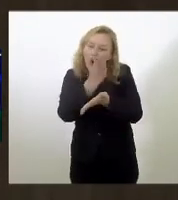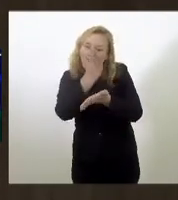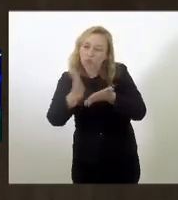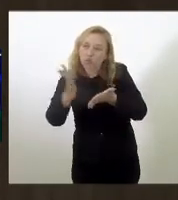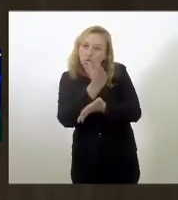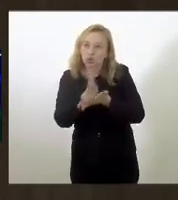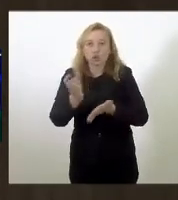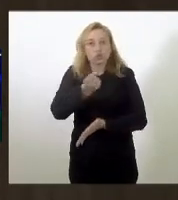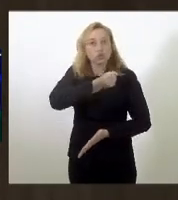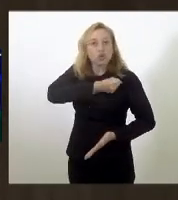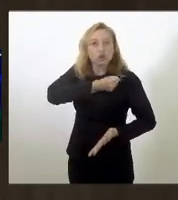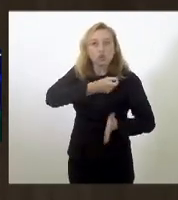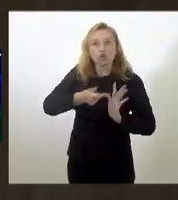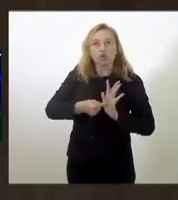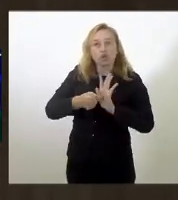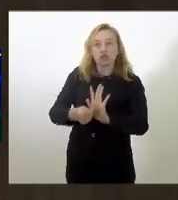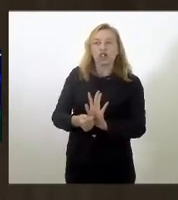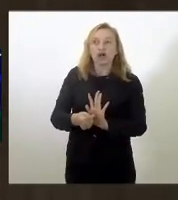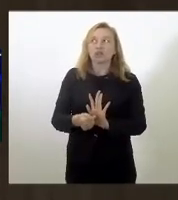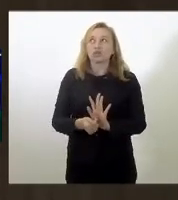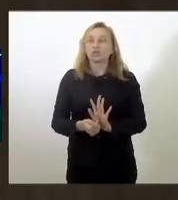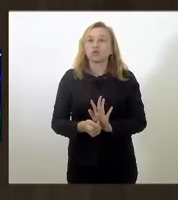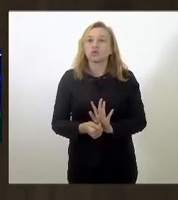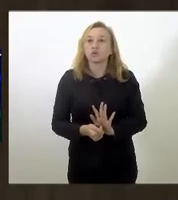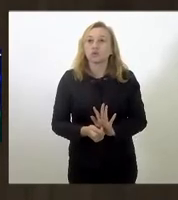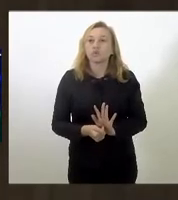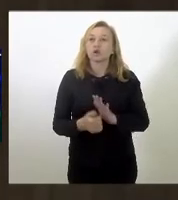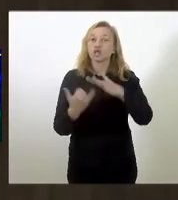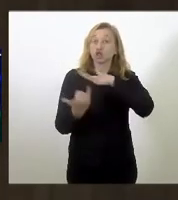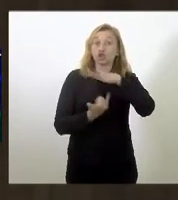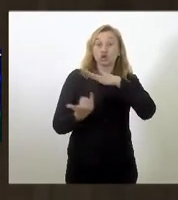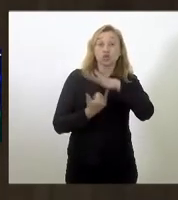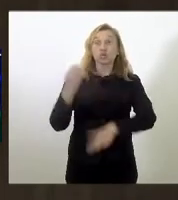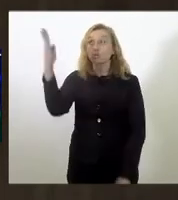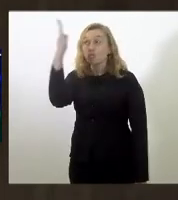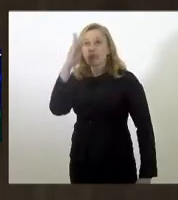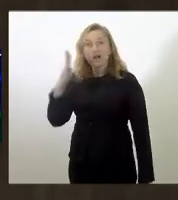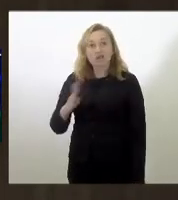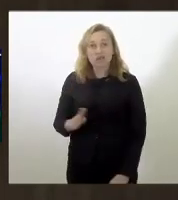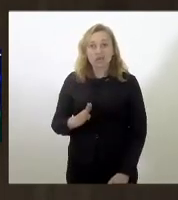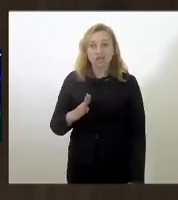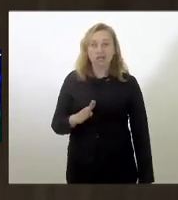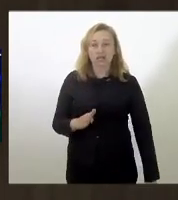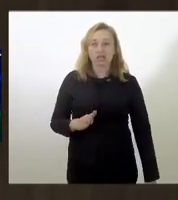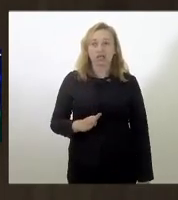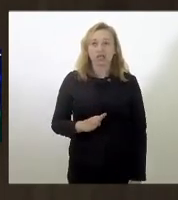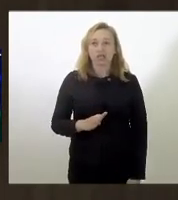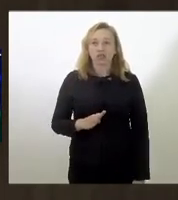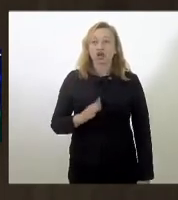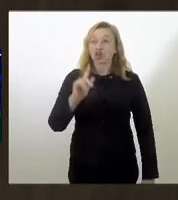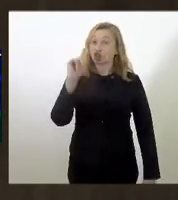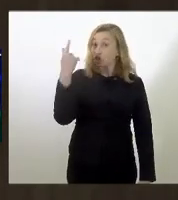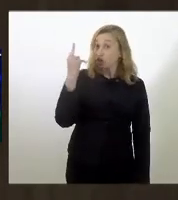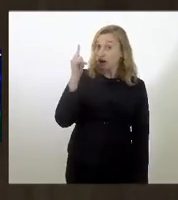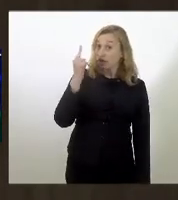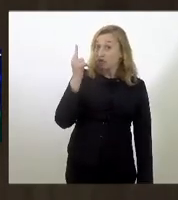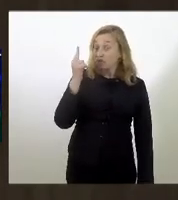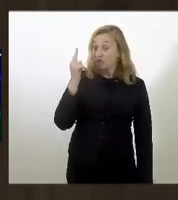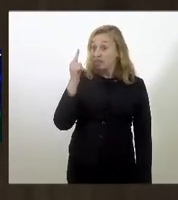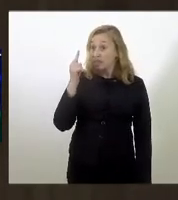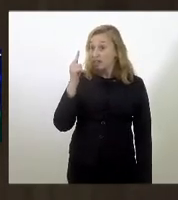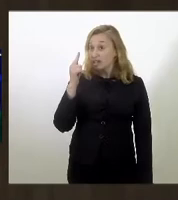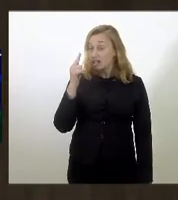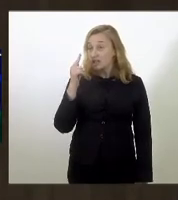dados disponíveis, sobretudo dados do Instituto Brasileiro de Geografia e Estatística, o nosso